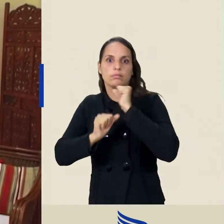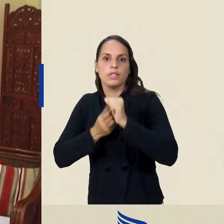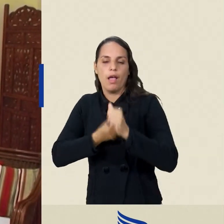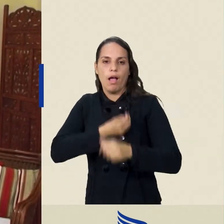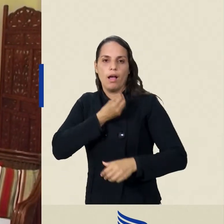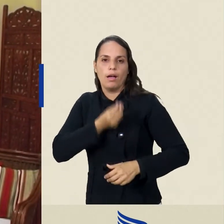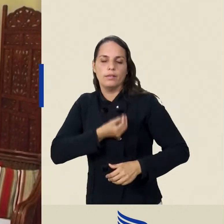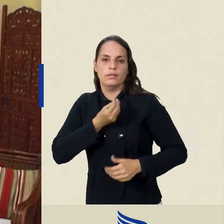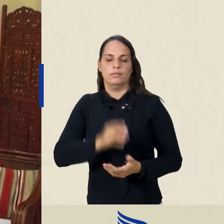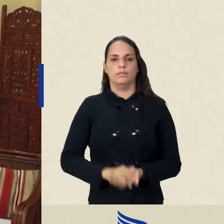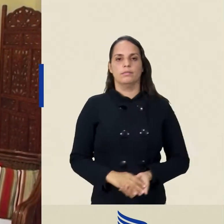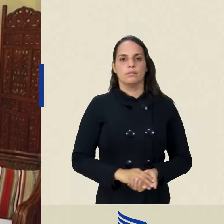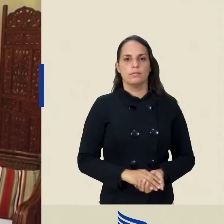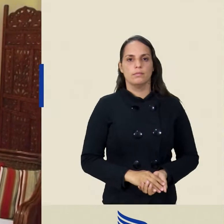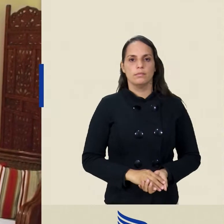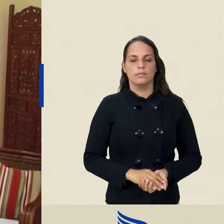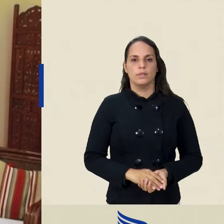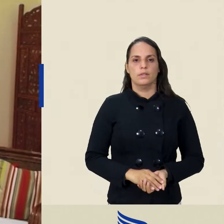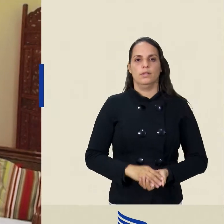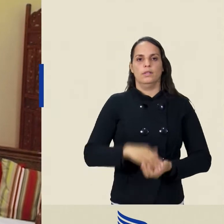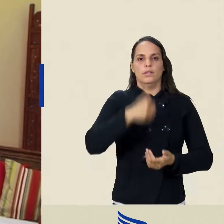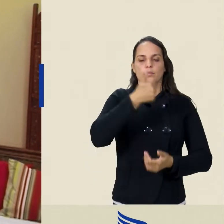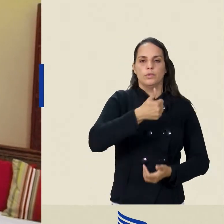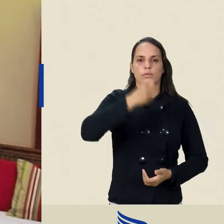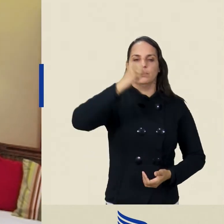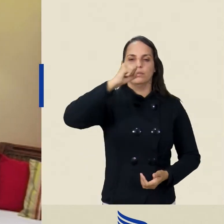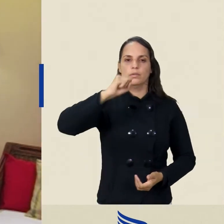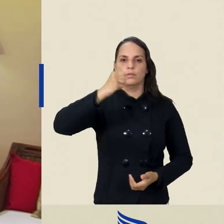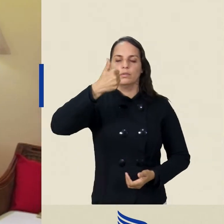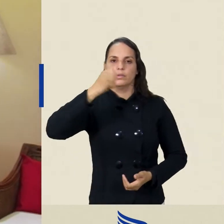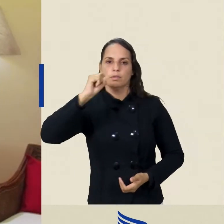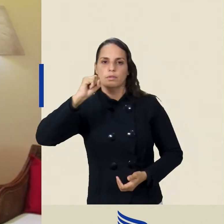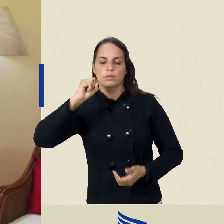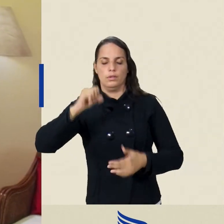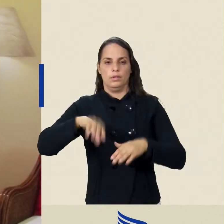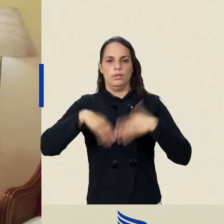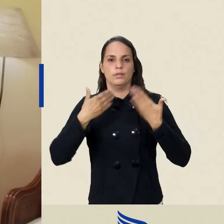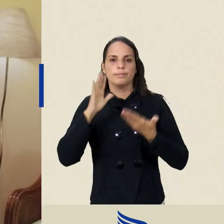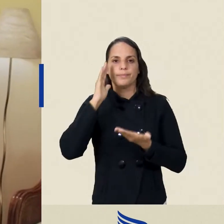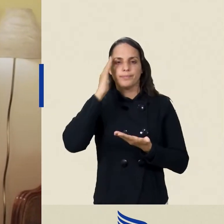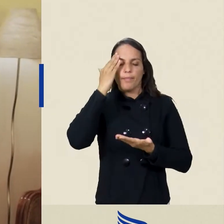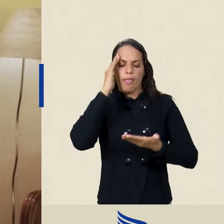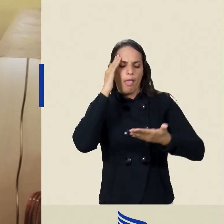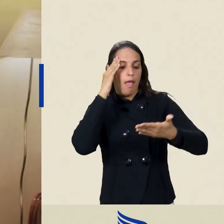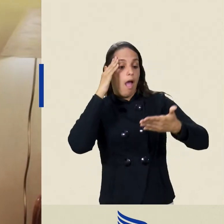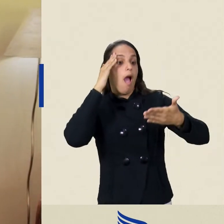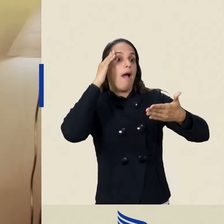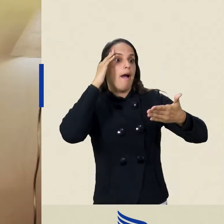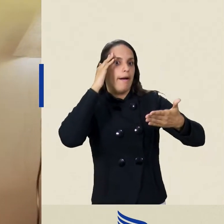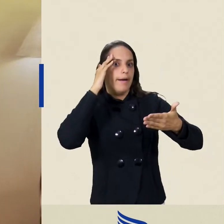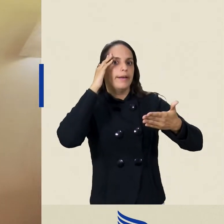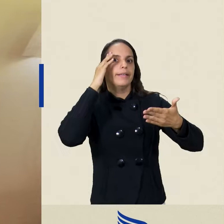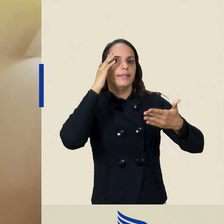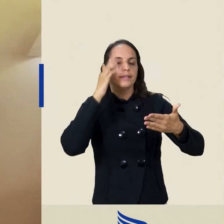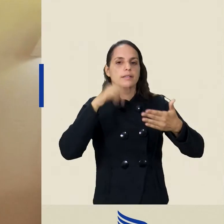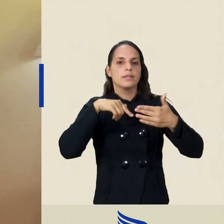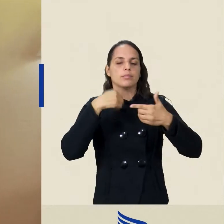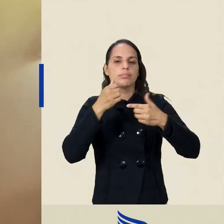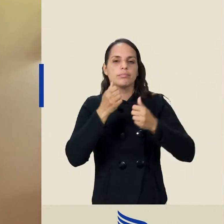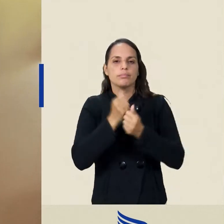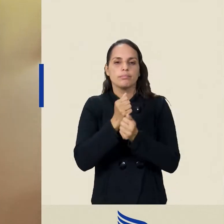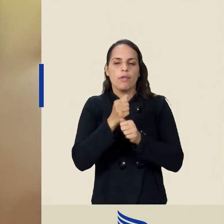verso 14. Em 1818, ele interpretou que ao fim dos 2.300 anos, Jesus voltaria à